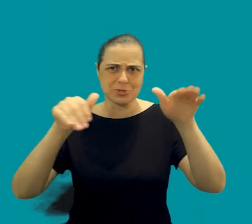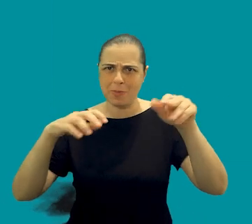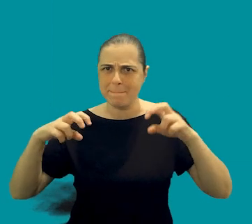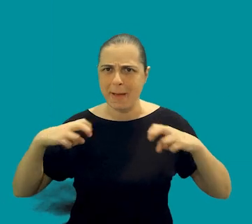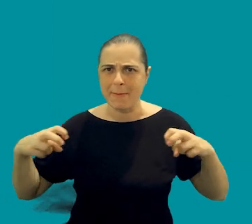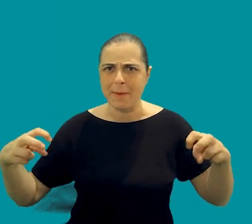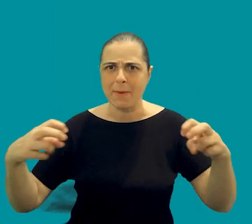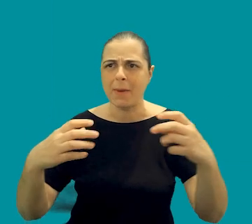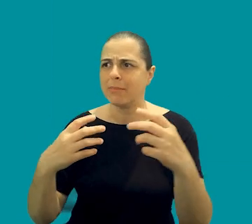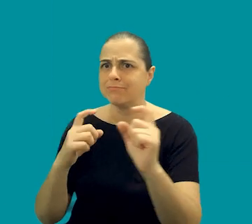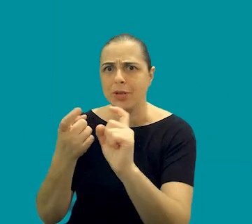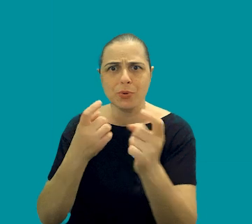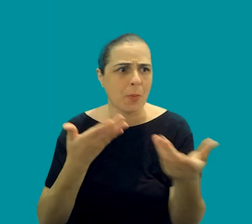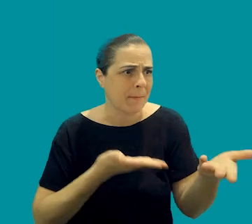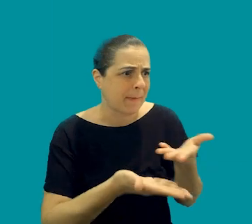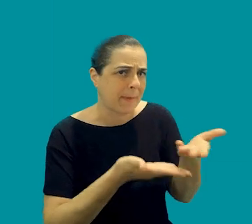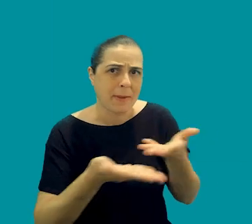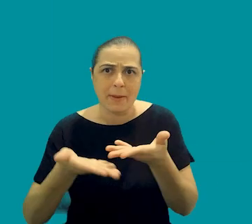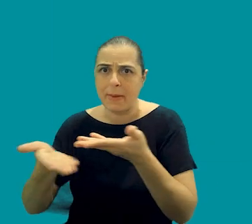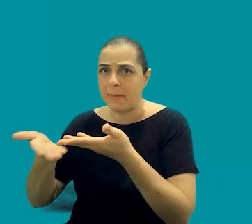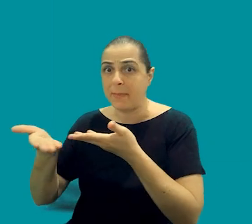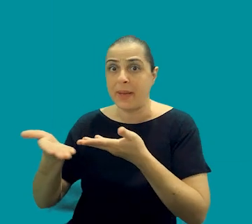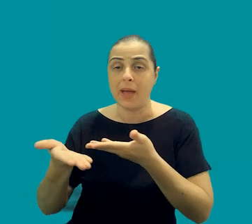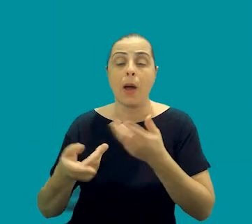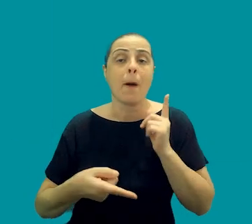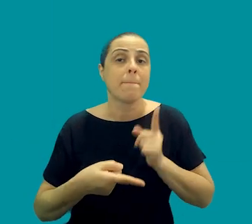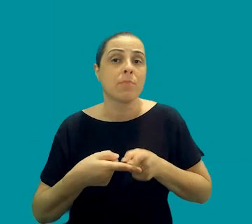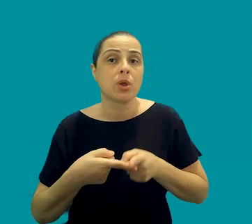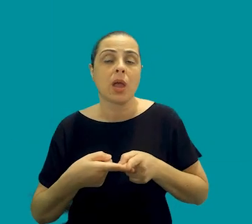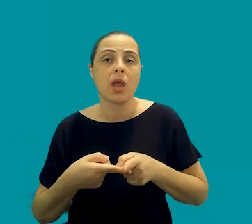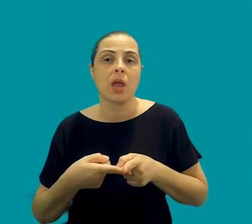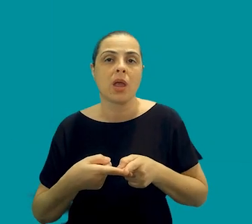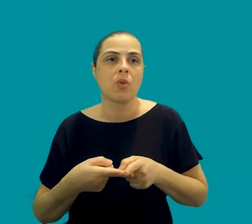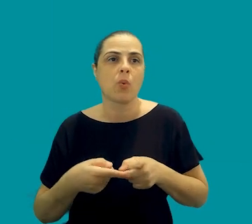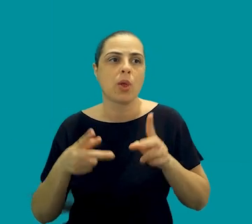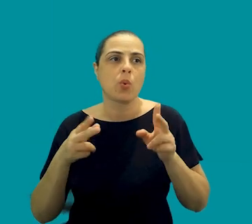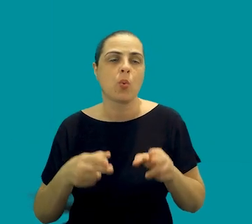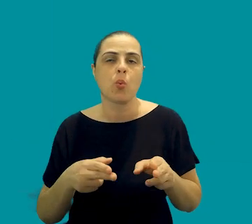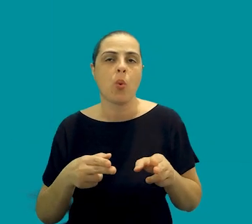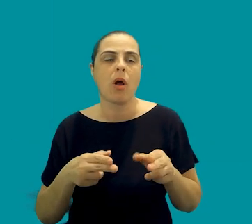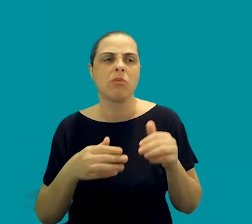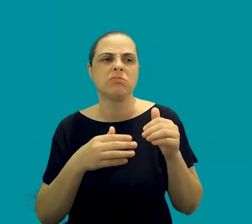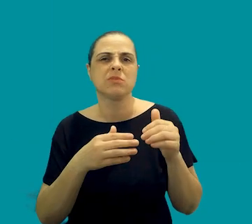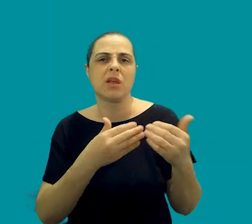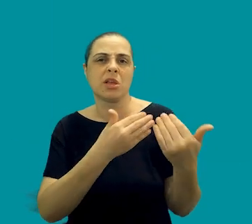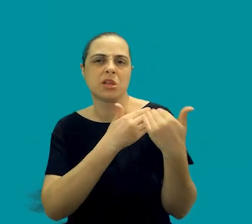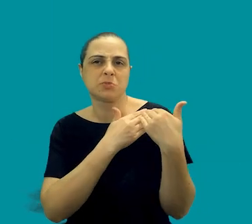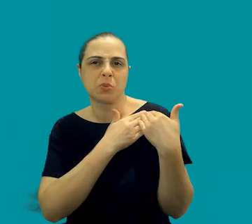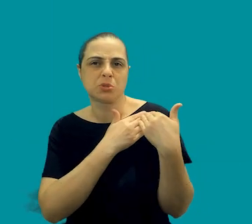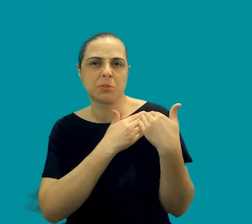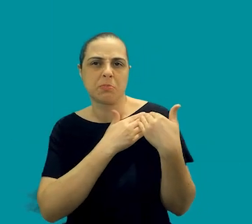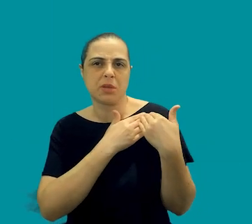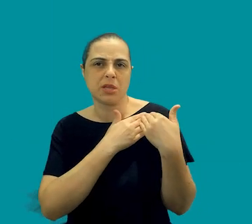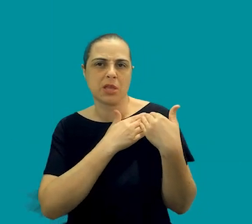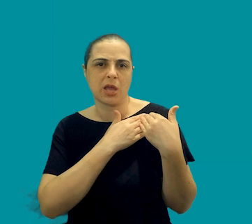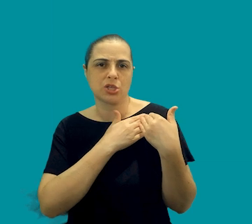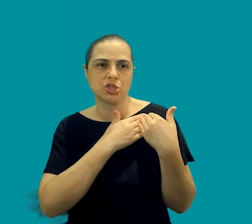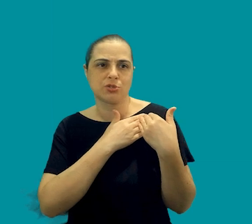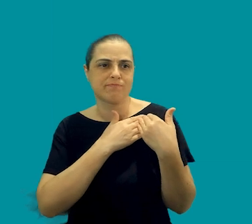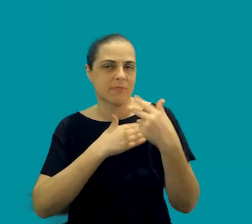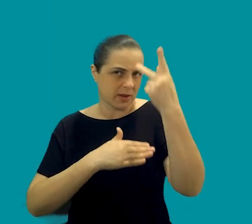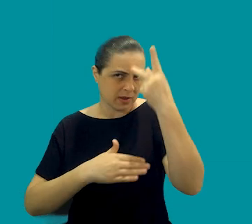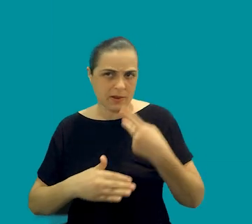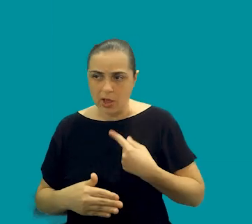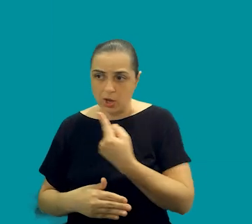mesa. Que é exatamente para a gente não cair nesse lugar que o Lélio está trazendo, de terceirizar o que é responsabilidade de cada